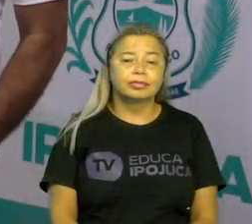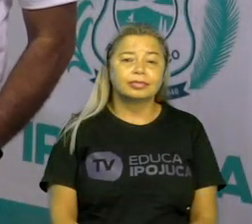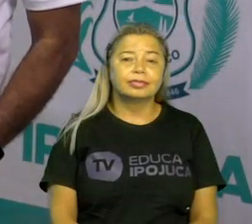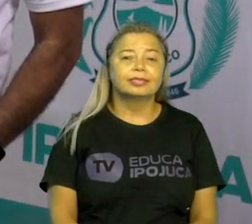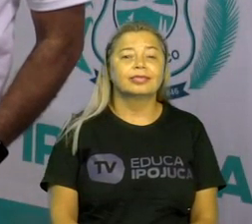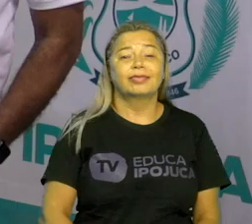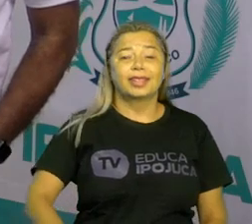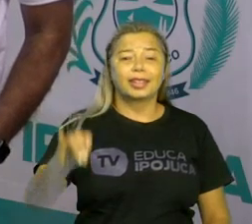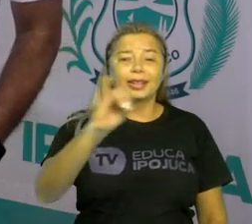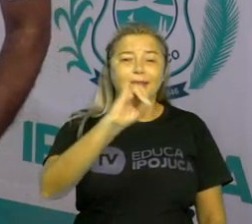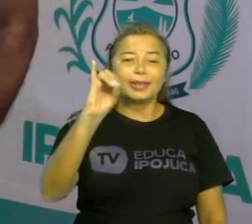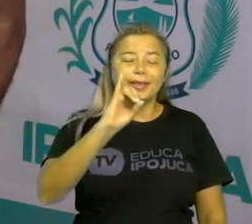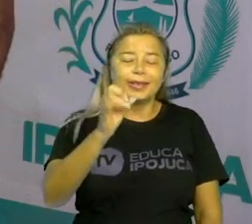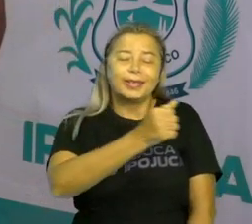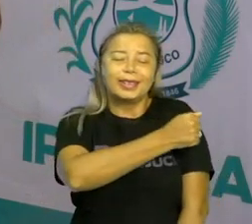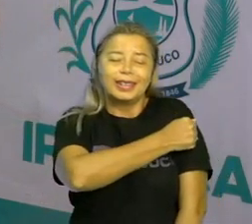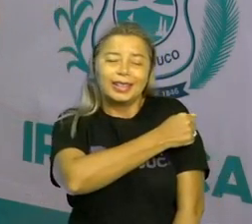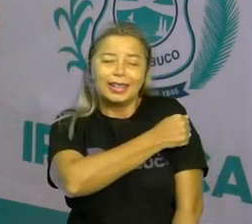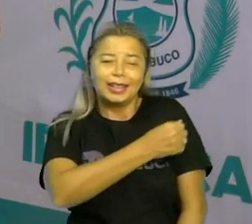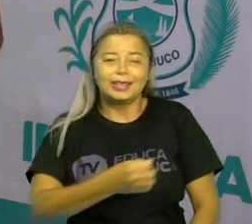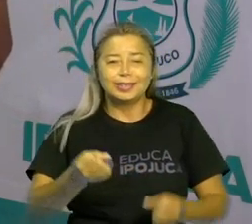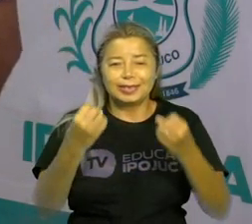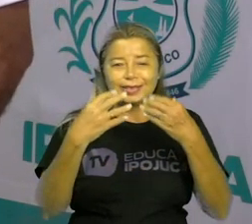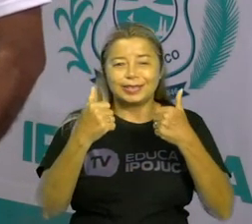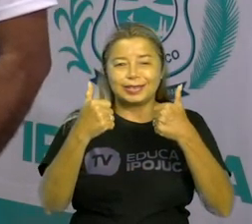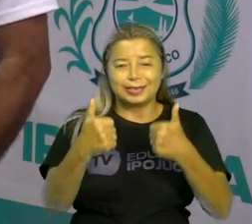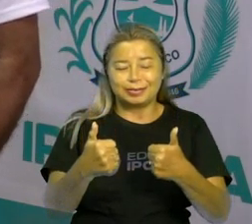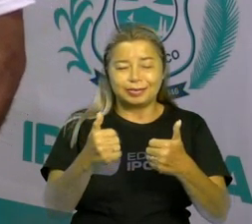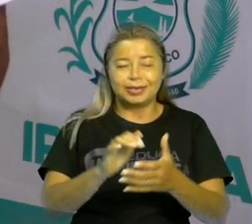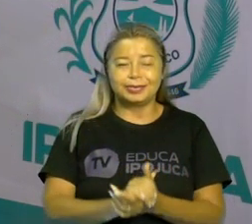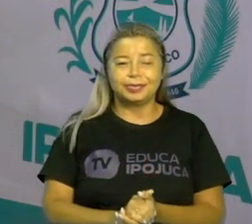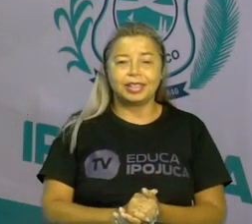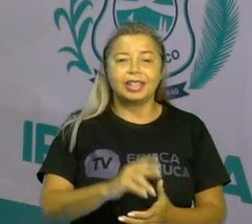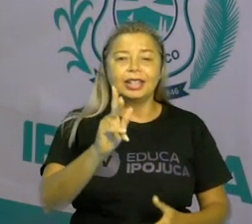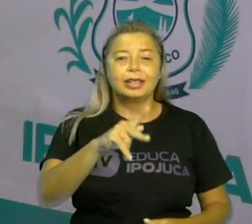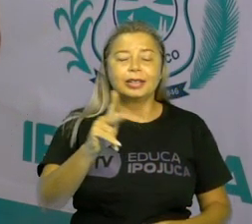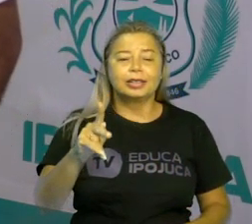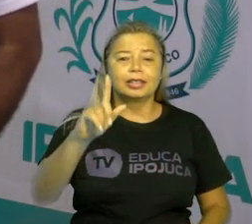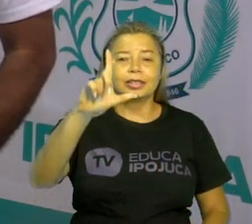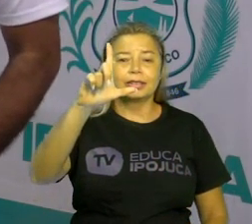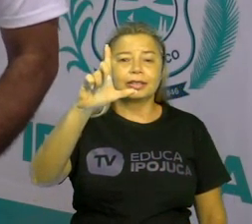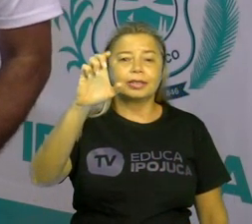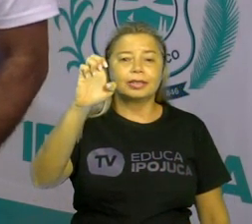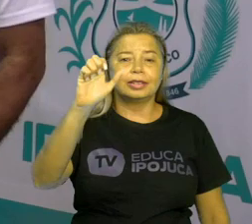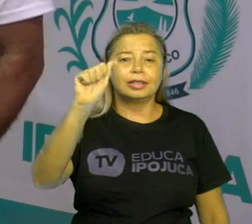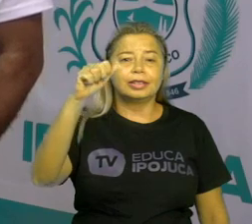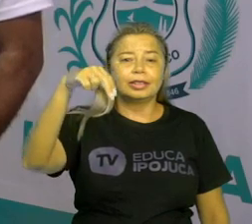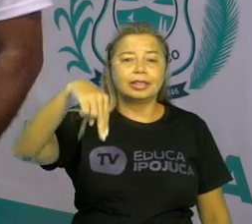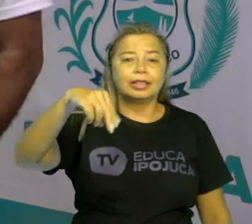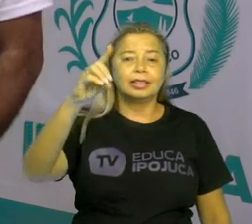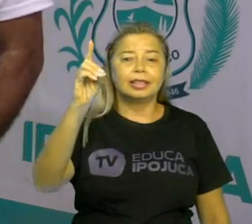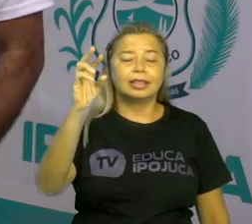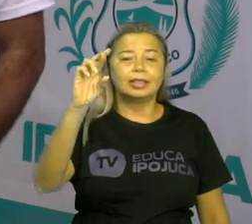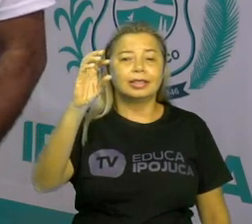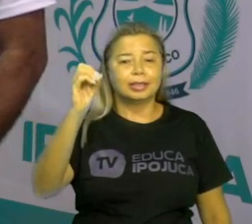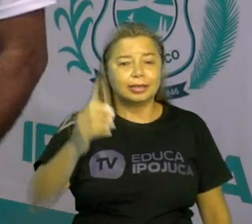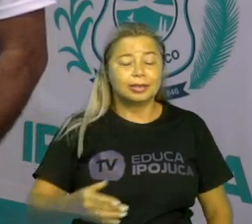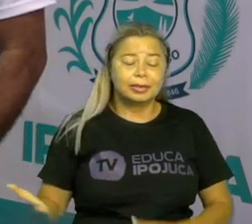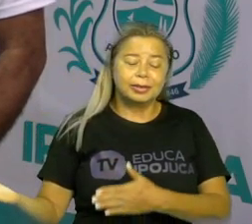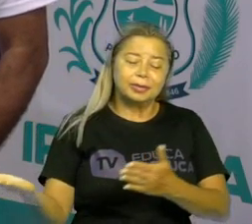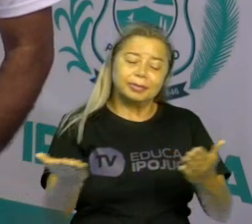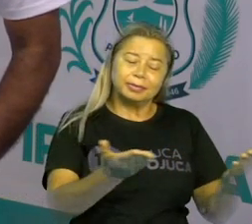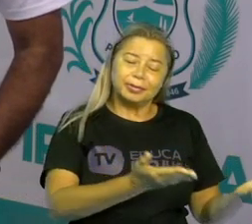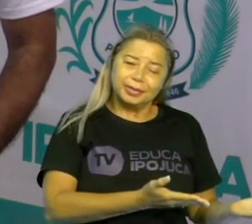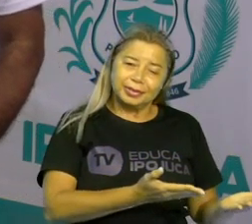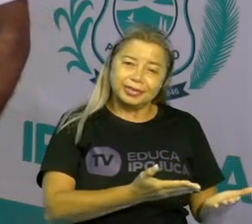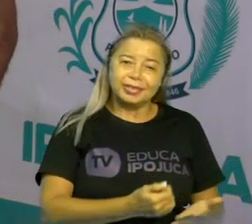hello Steel Danny como vocês estão aqui é o teacher Leandro e sejam bem-vindos a mais uma aula